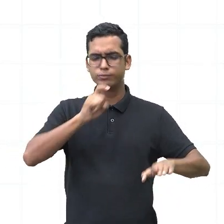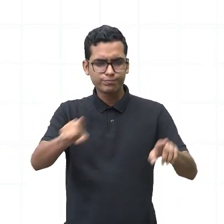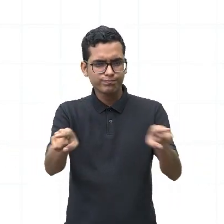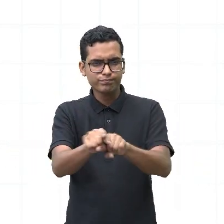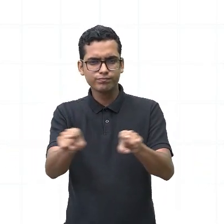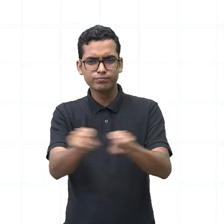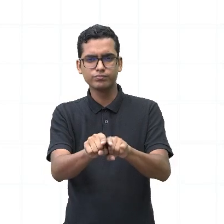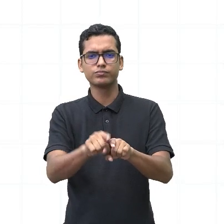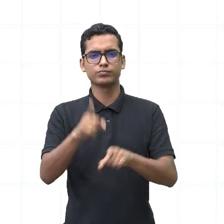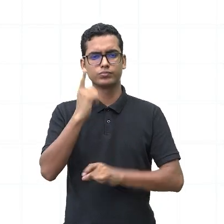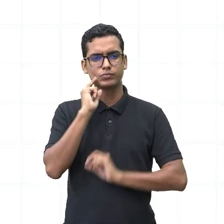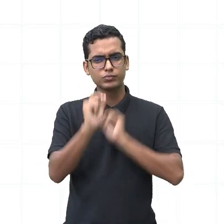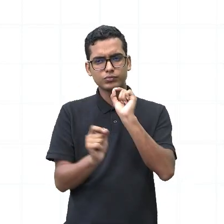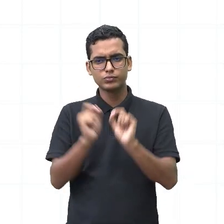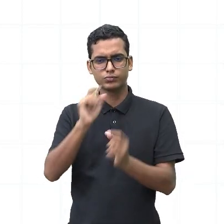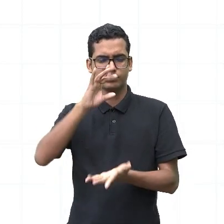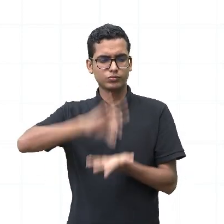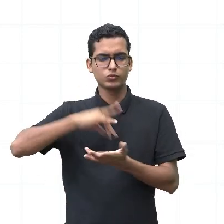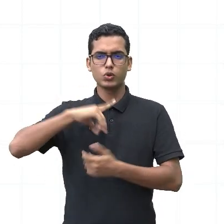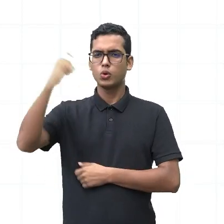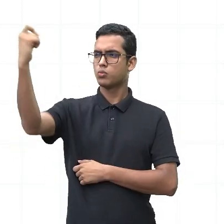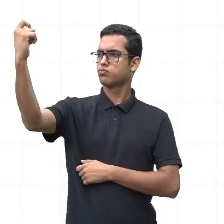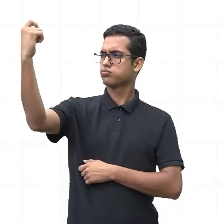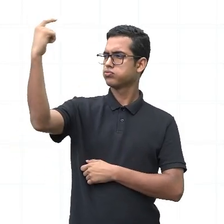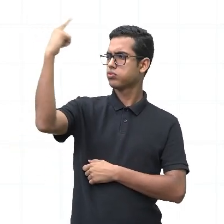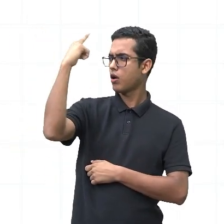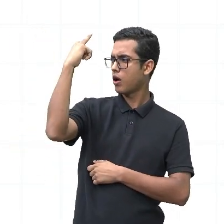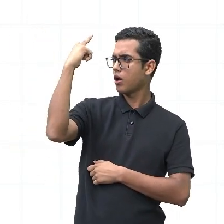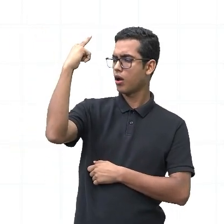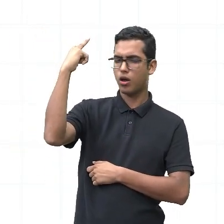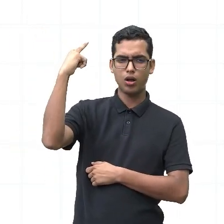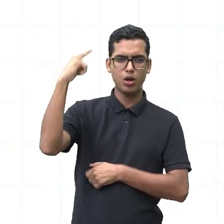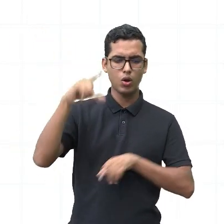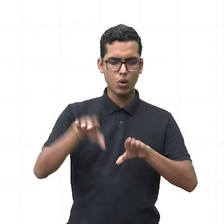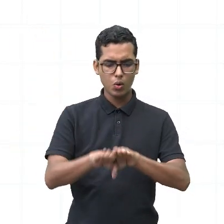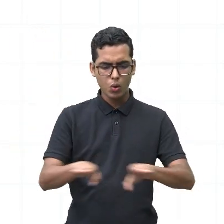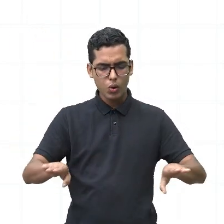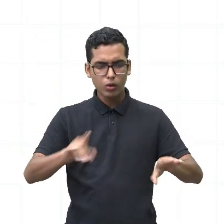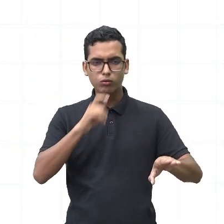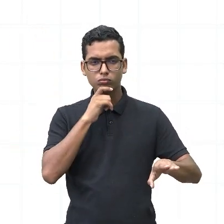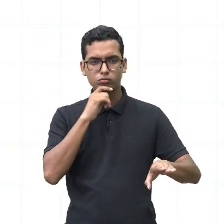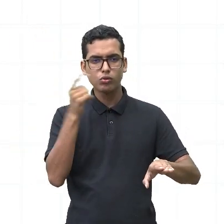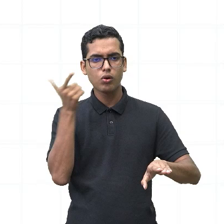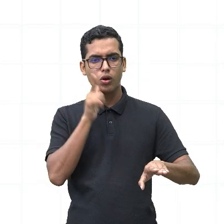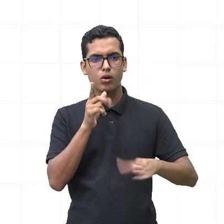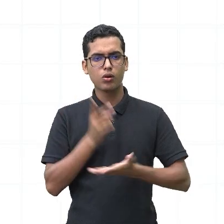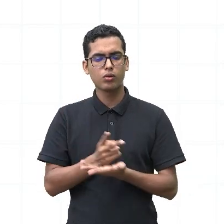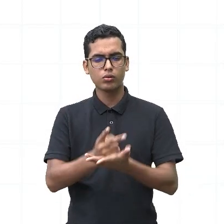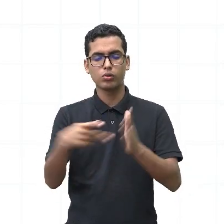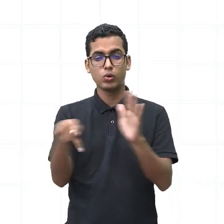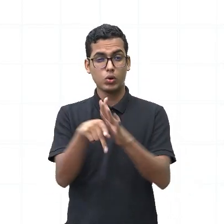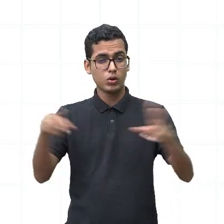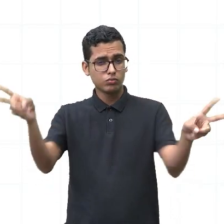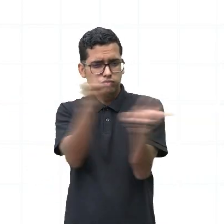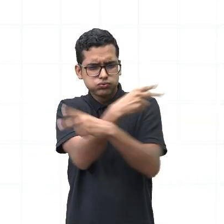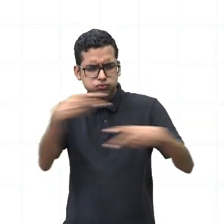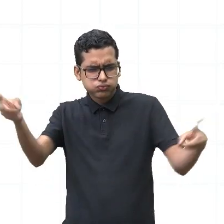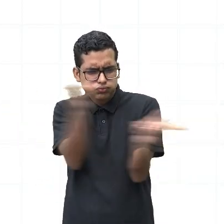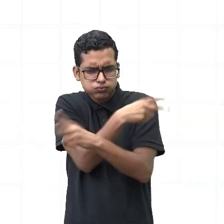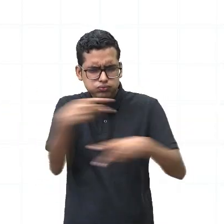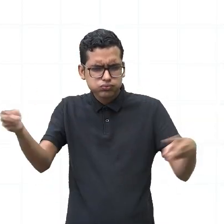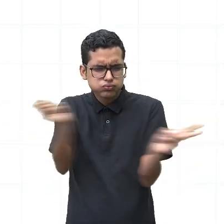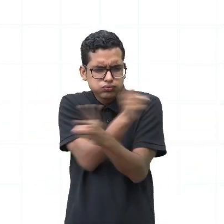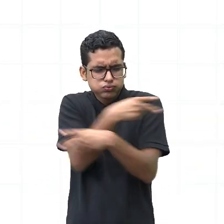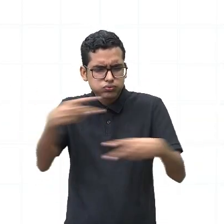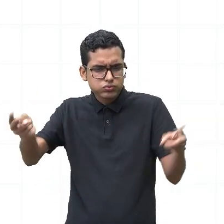né? E aí quando o sol aparecia, descongelava o local e o vento, né? E ficava uma